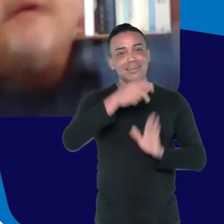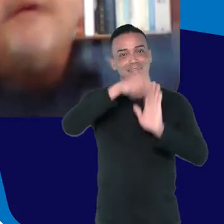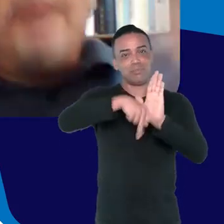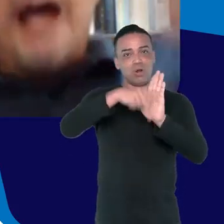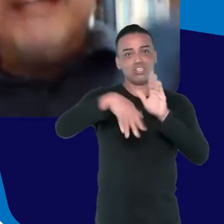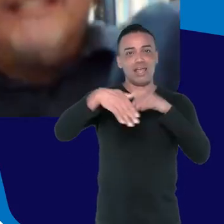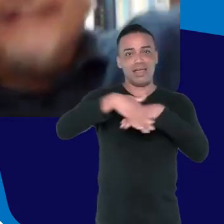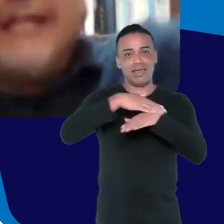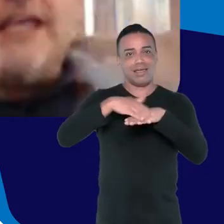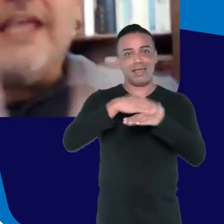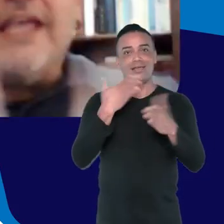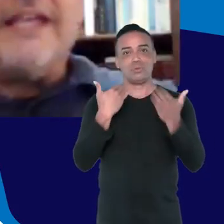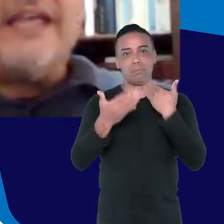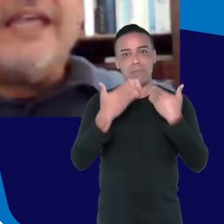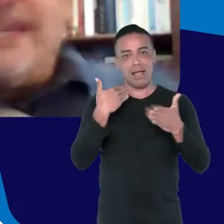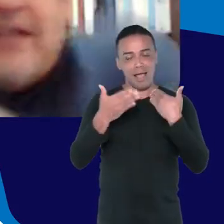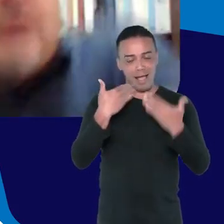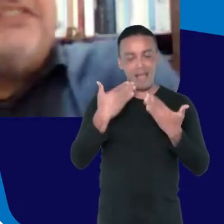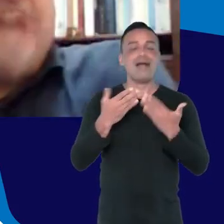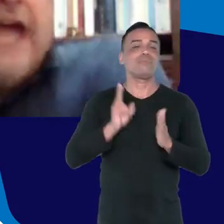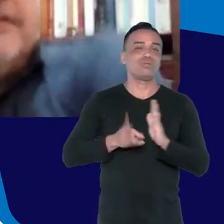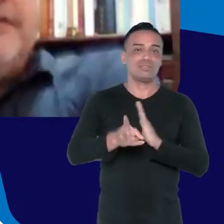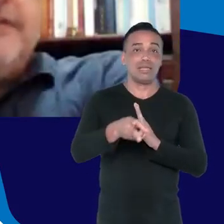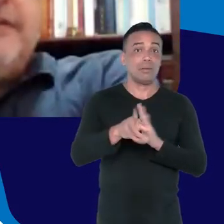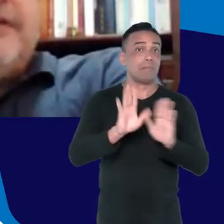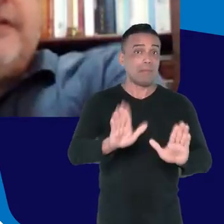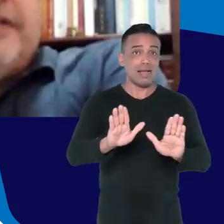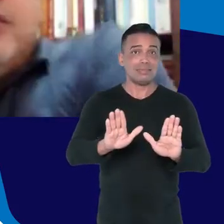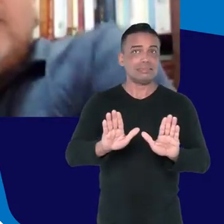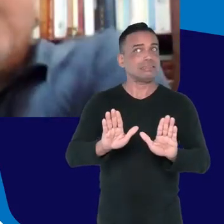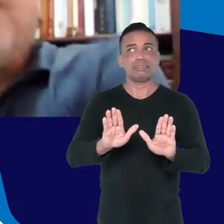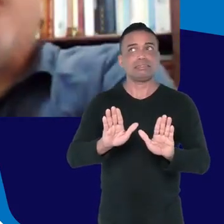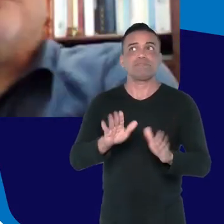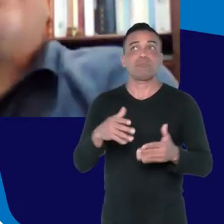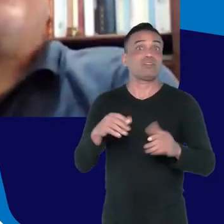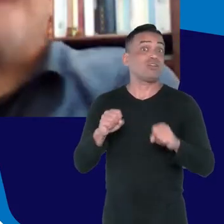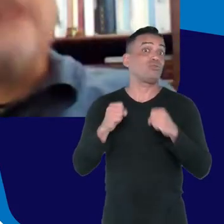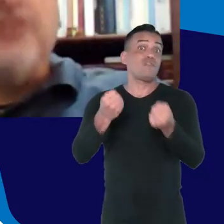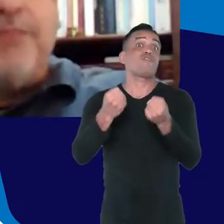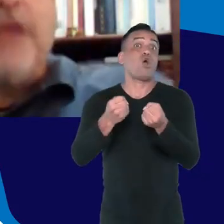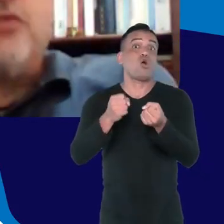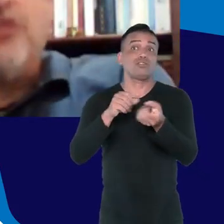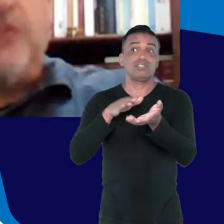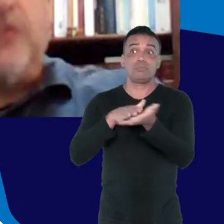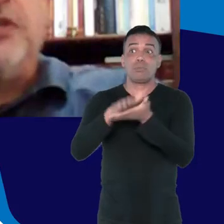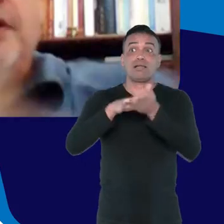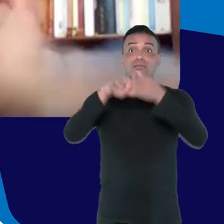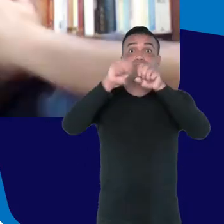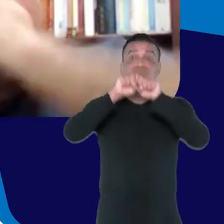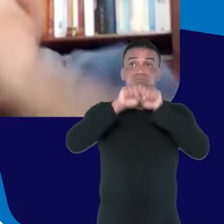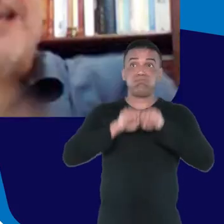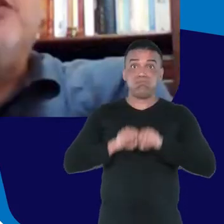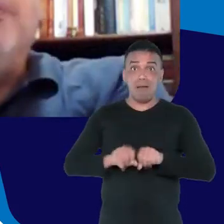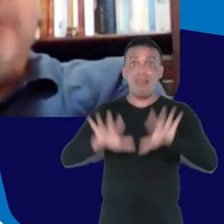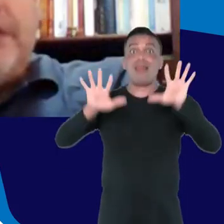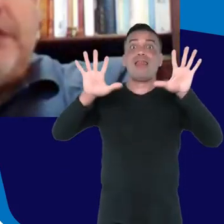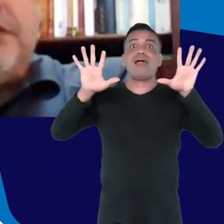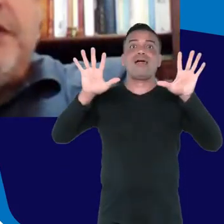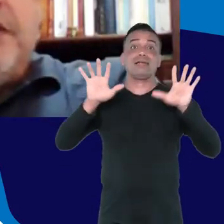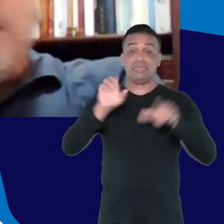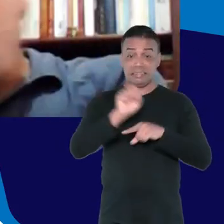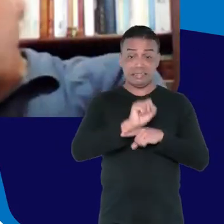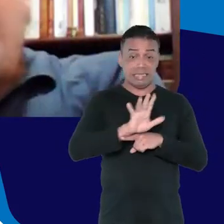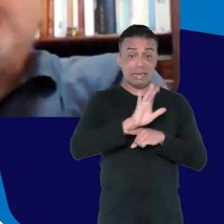Papo, mas ele não sai, ele não tem força para sair de Belo Horizonte, para sair de